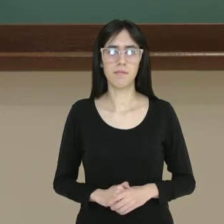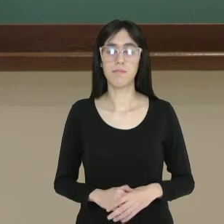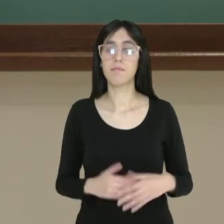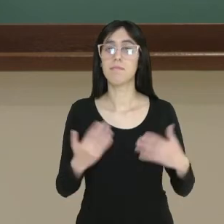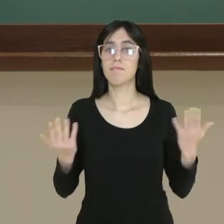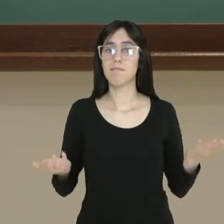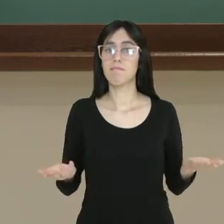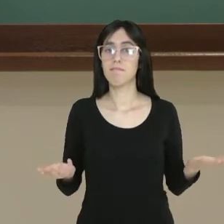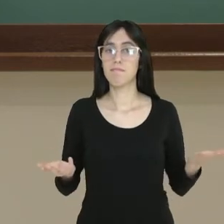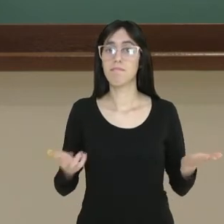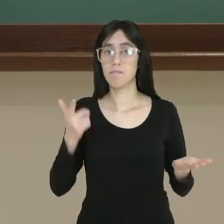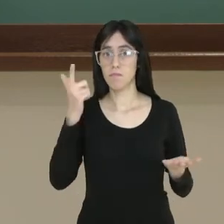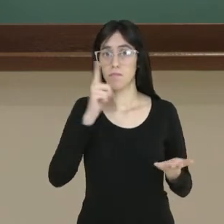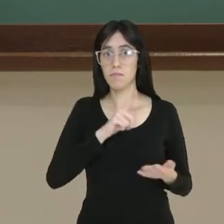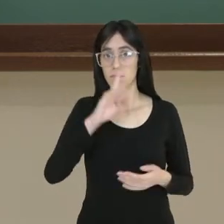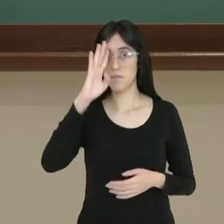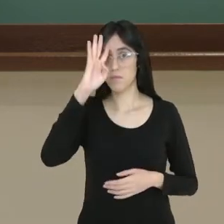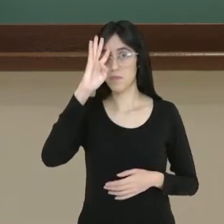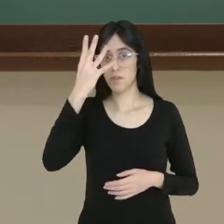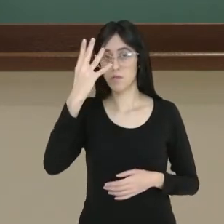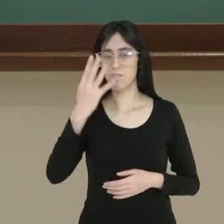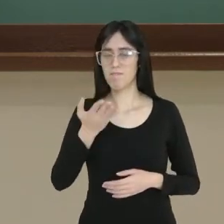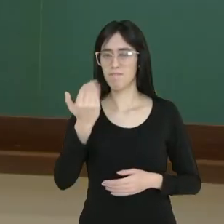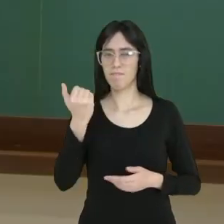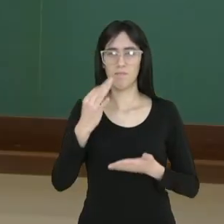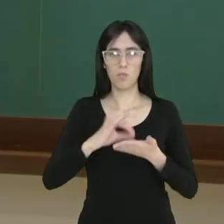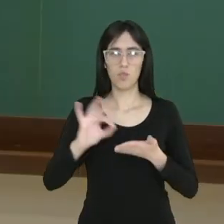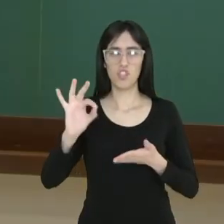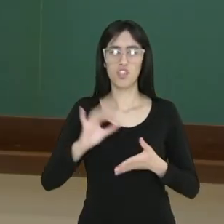aí, pessoal, resolveram? Vamos lá para a correção?